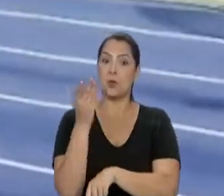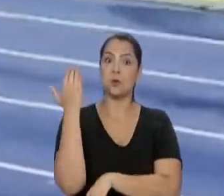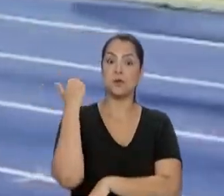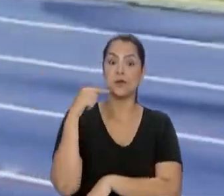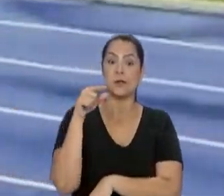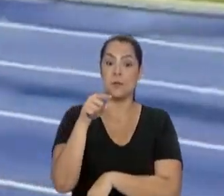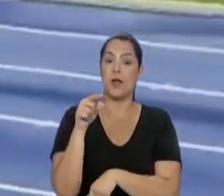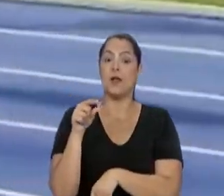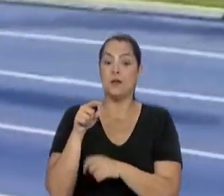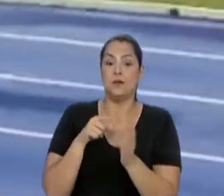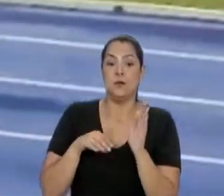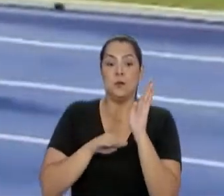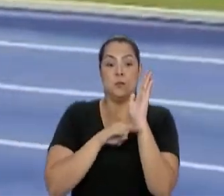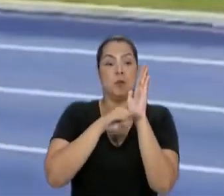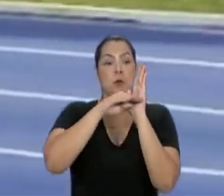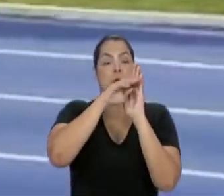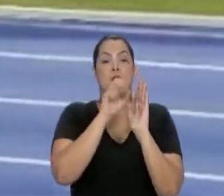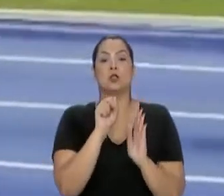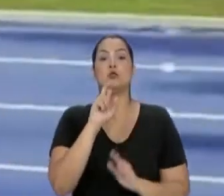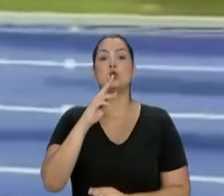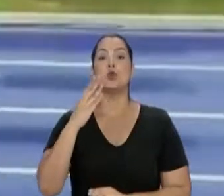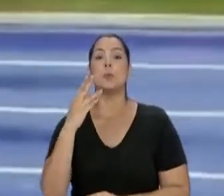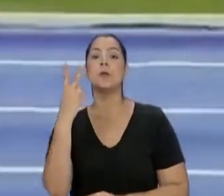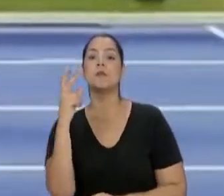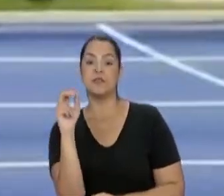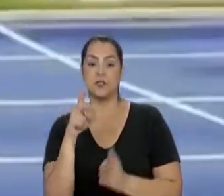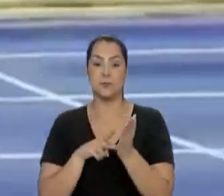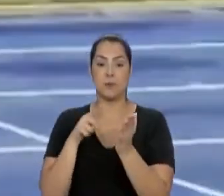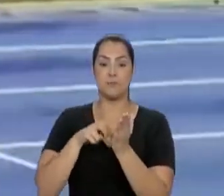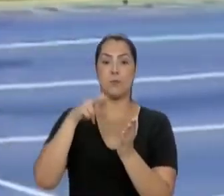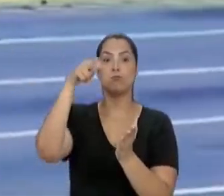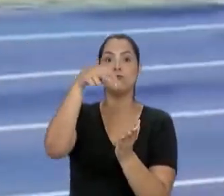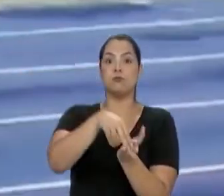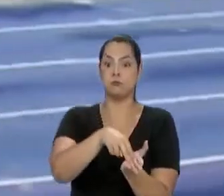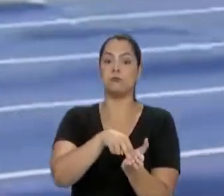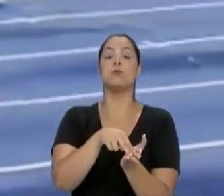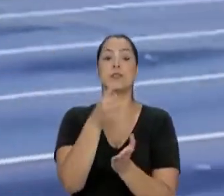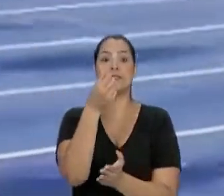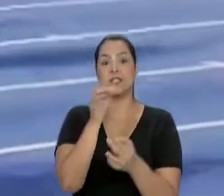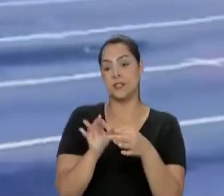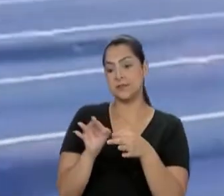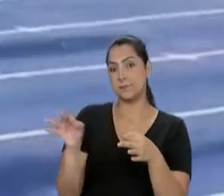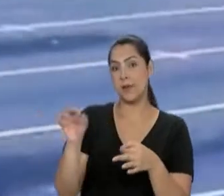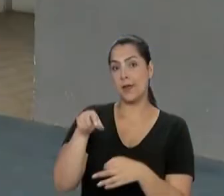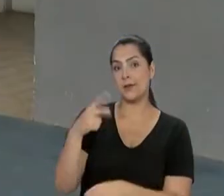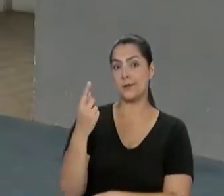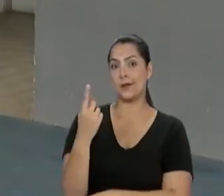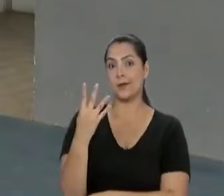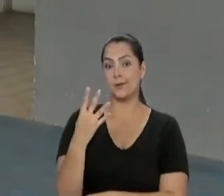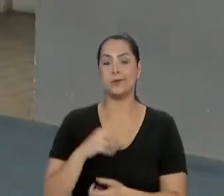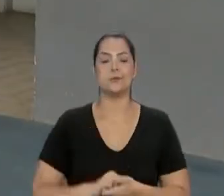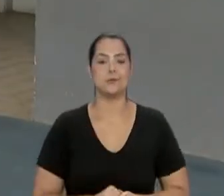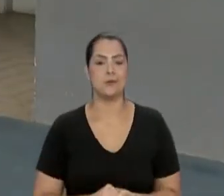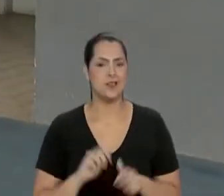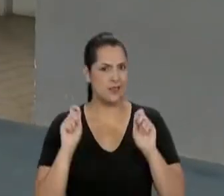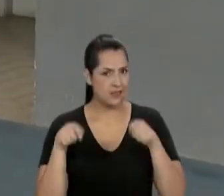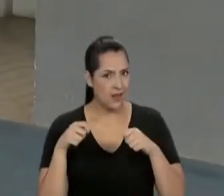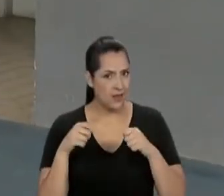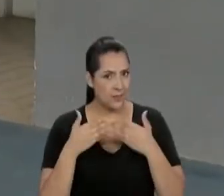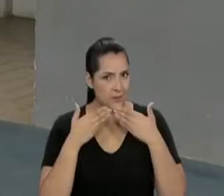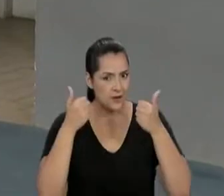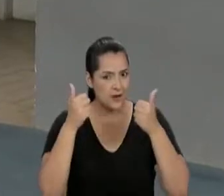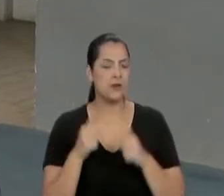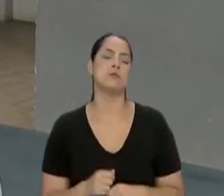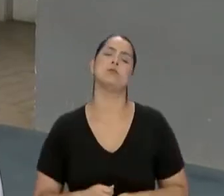do índice para o Mundial Sub-20 no salto em distância, com a marca de 6 metros e 14. Pode melhorar ainda?